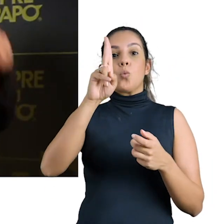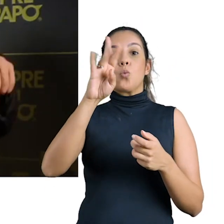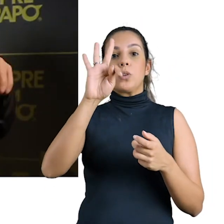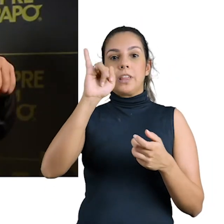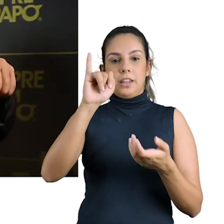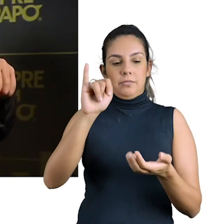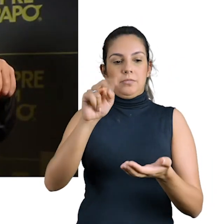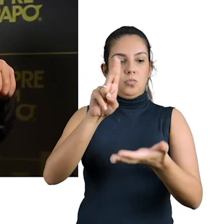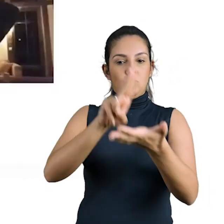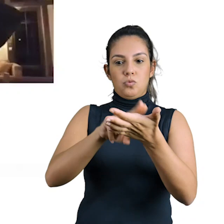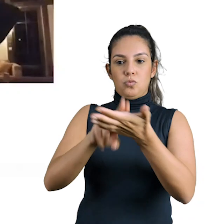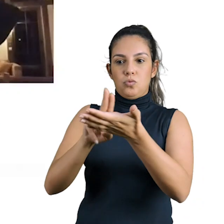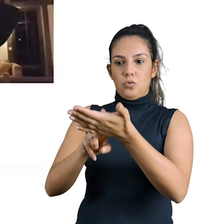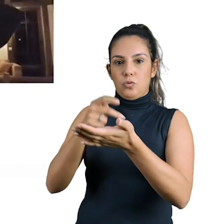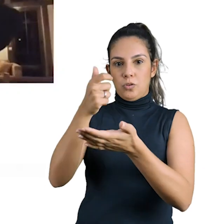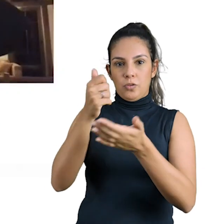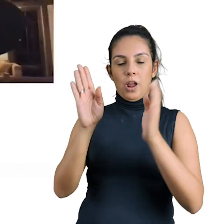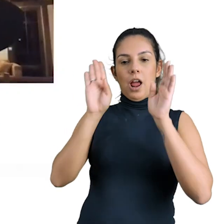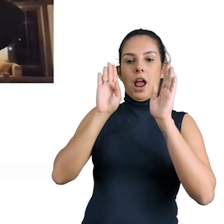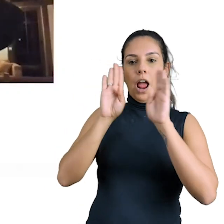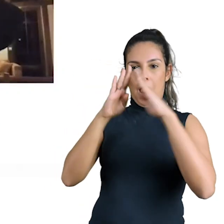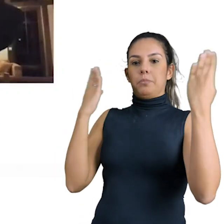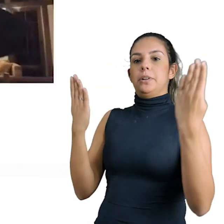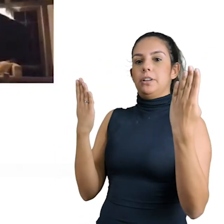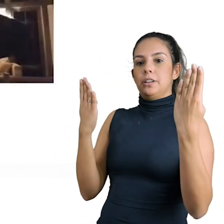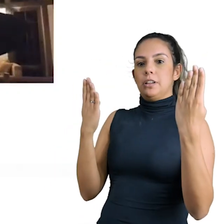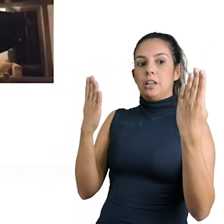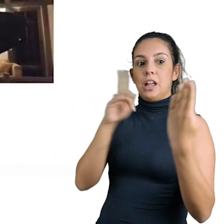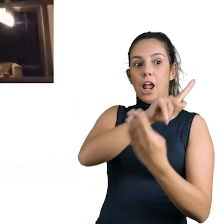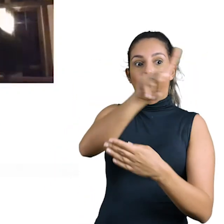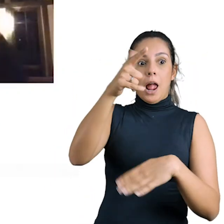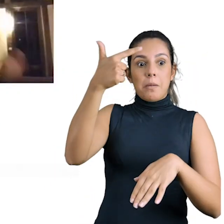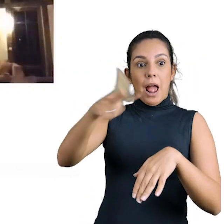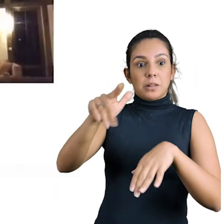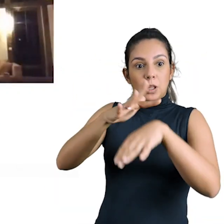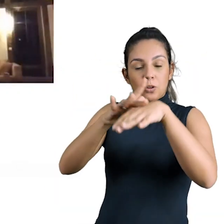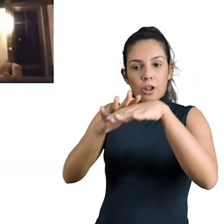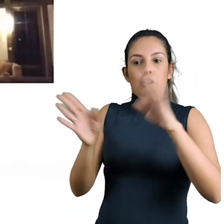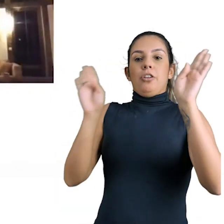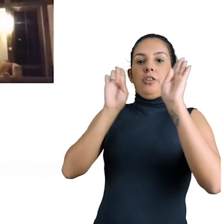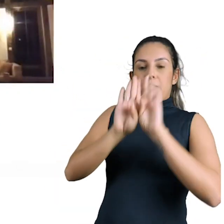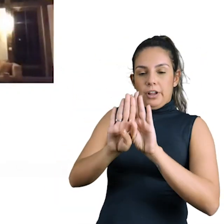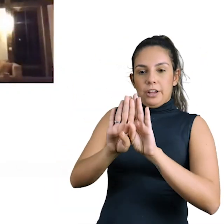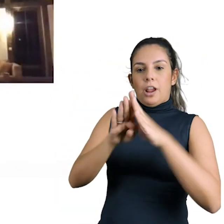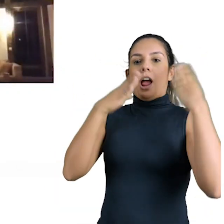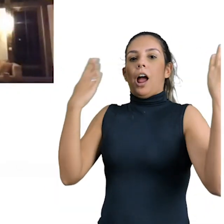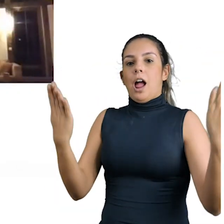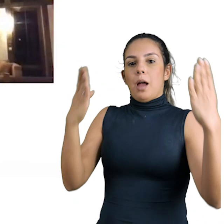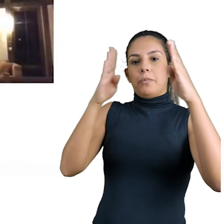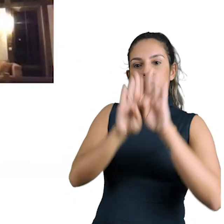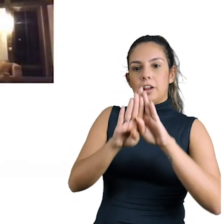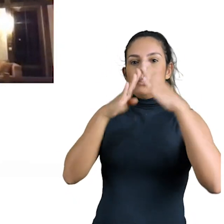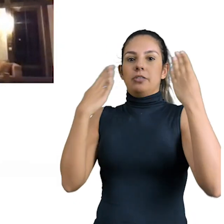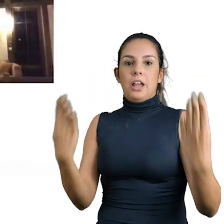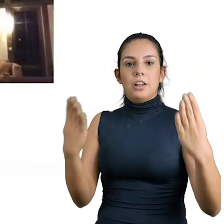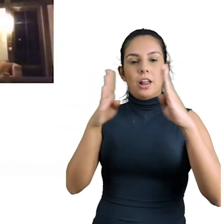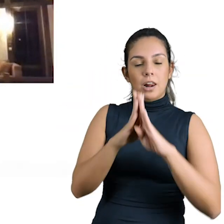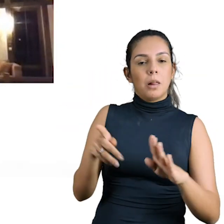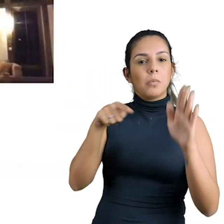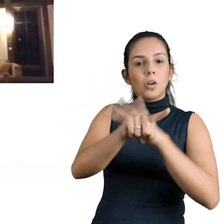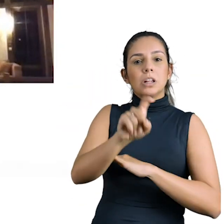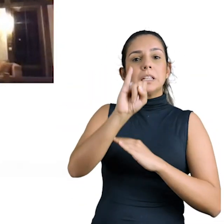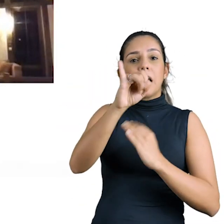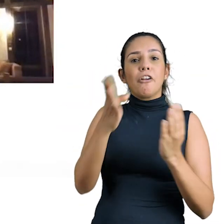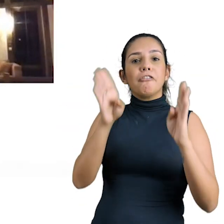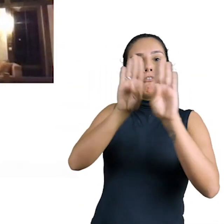intermitência? Diminuiu os leitos da UTI, abre o comércio. Ou abre. Aumentou a ocupação dos leitos, fecha. Quer